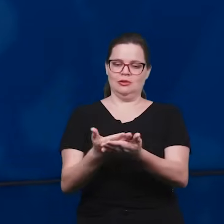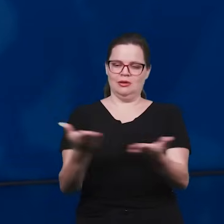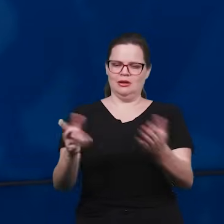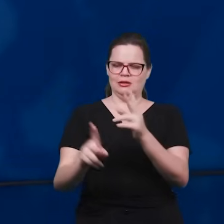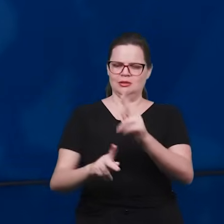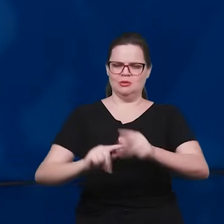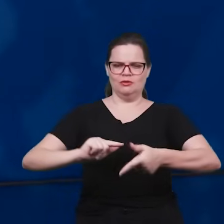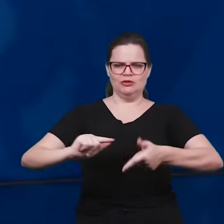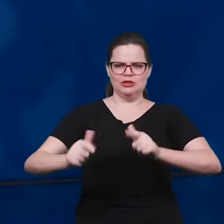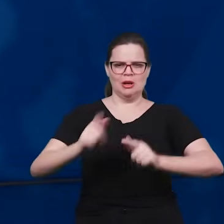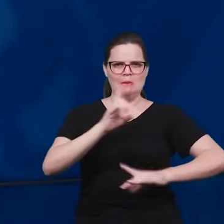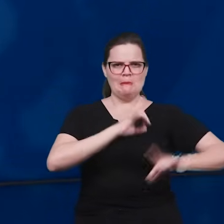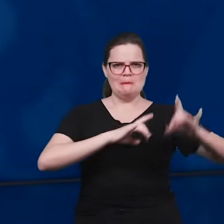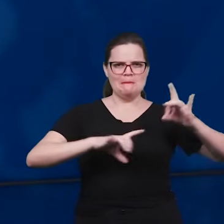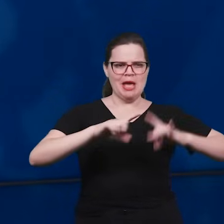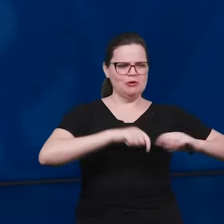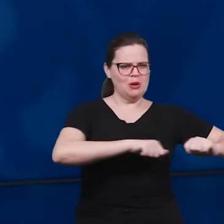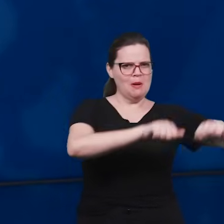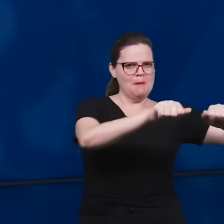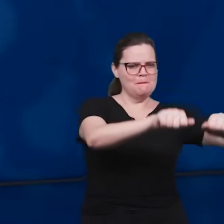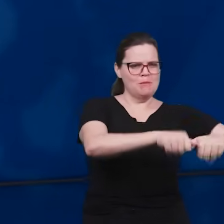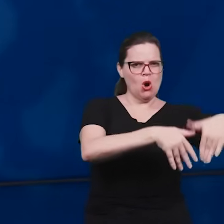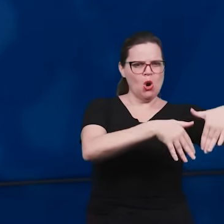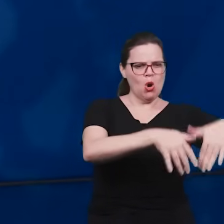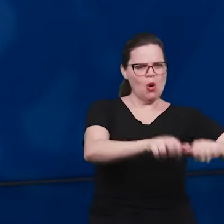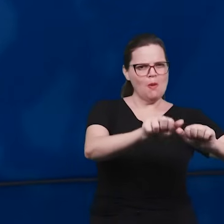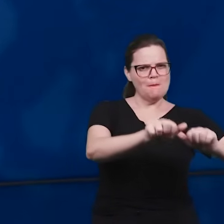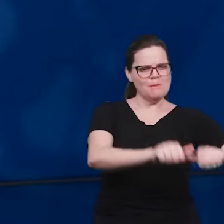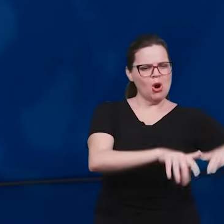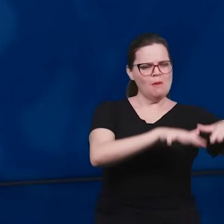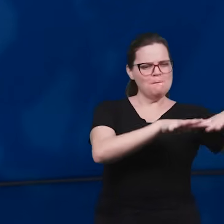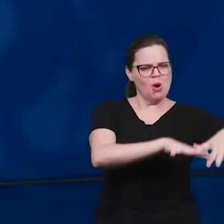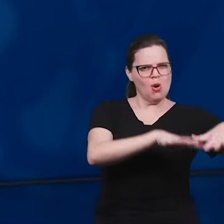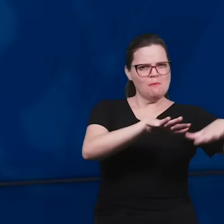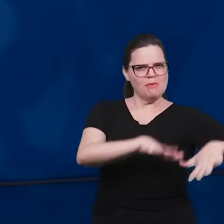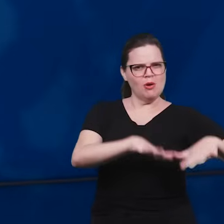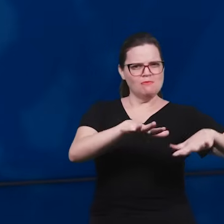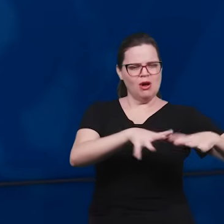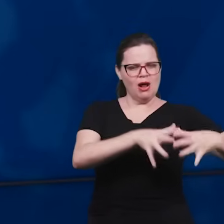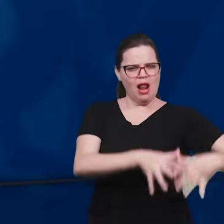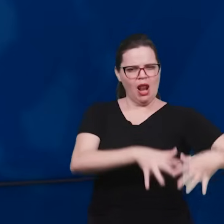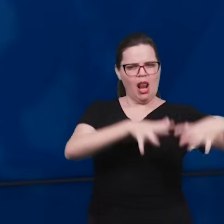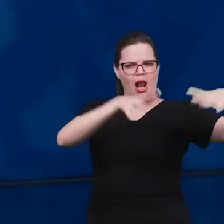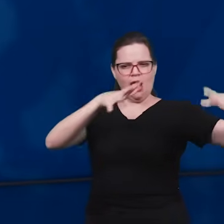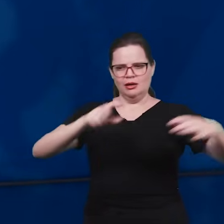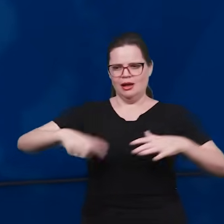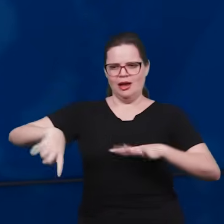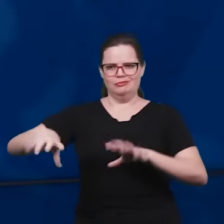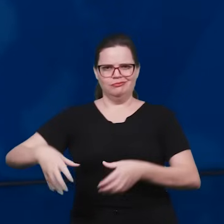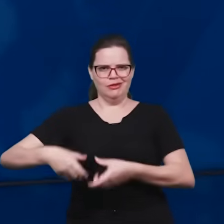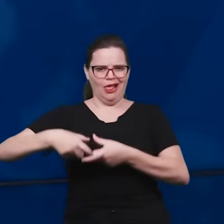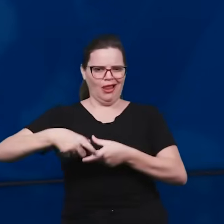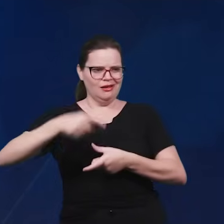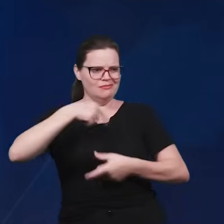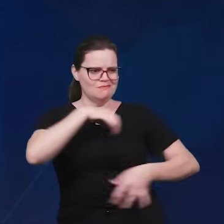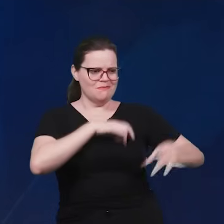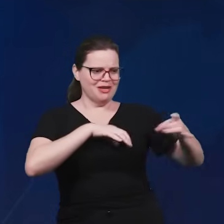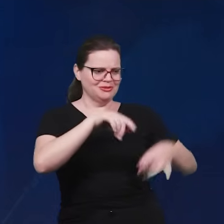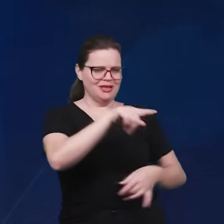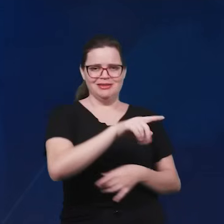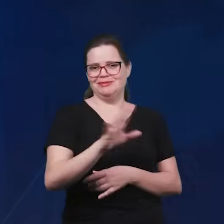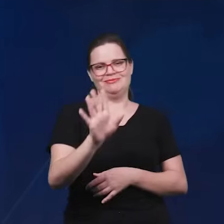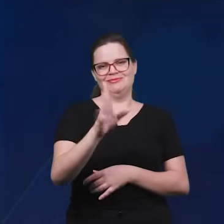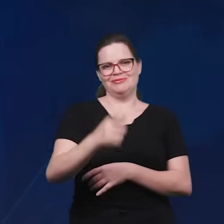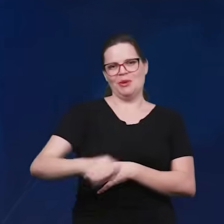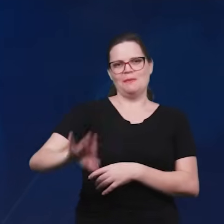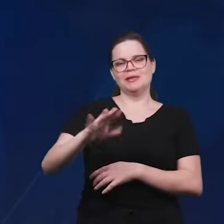temer exércitos mais poderosos do que eles, porque o Senhor sempre pelejava pelo seu povo.